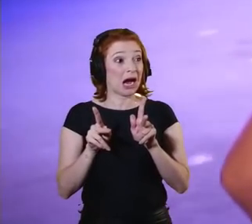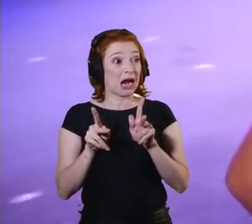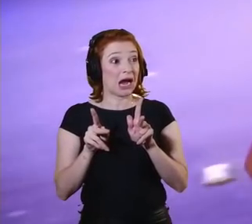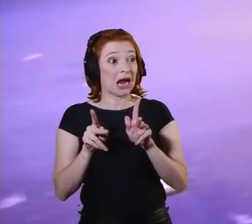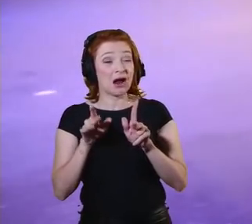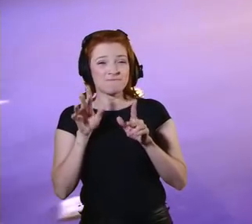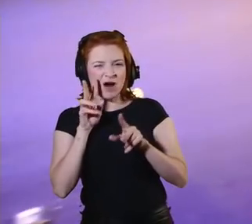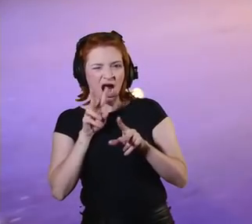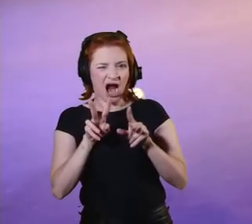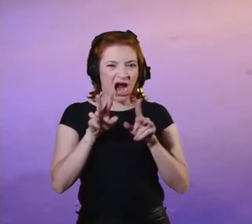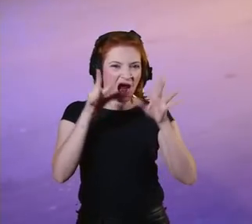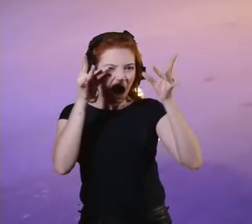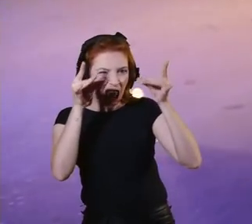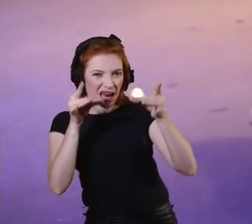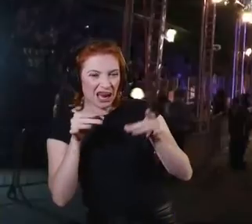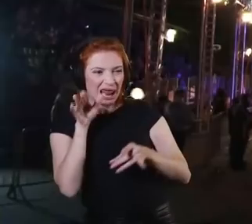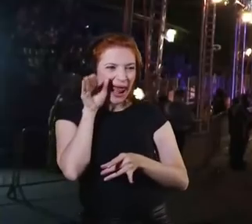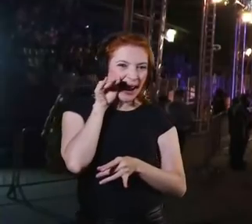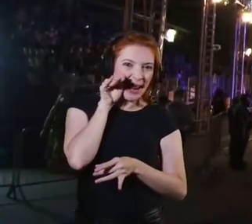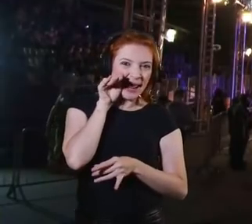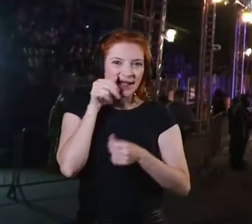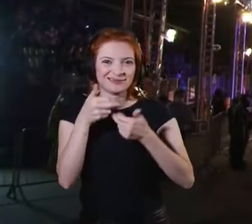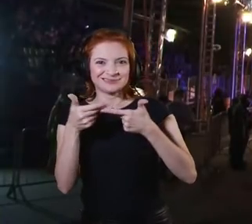no detalhe, acompanhando aí